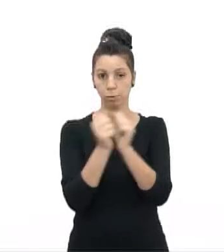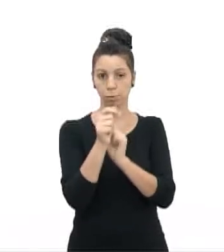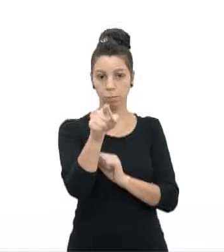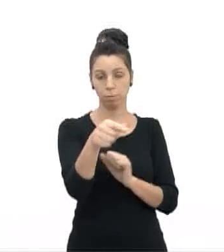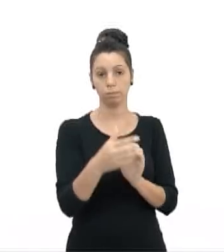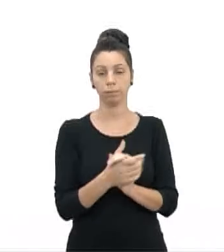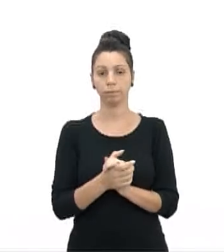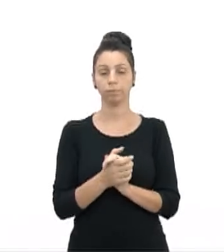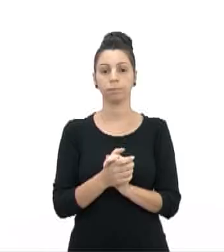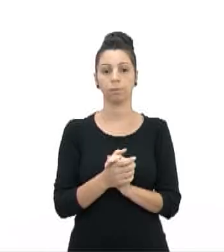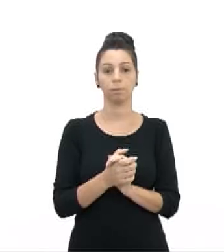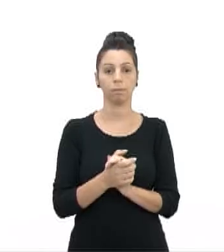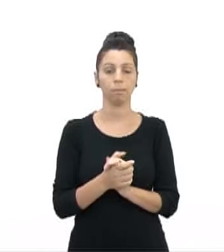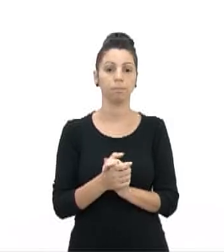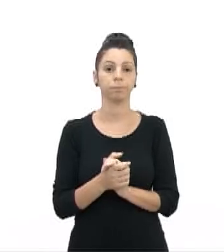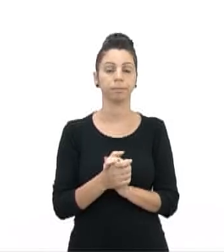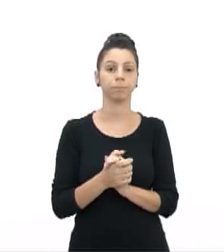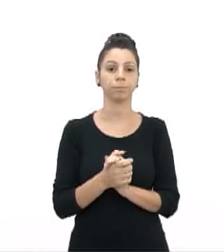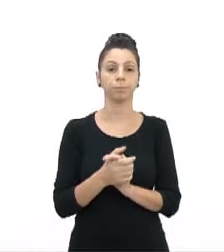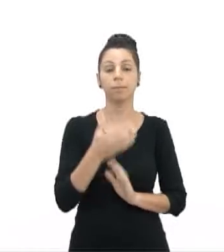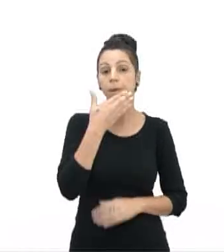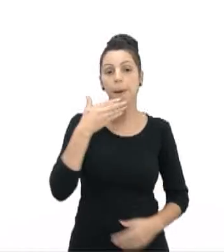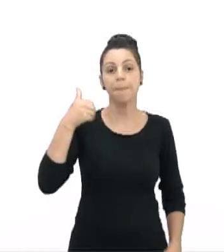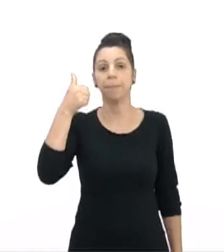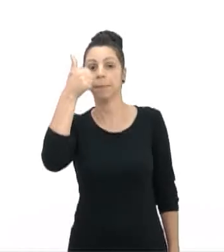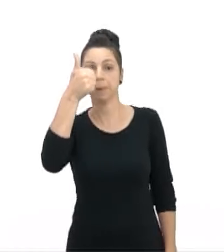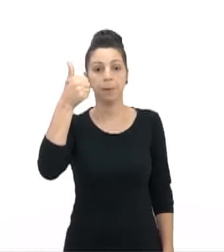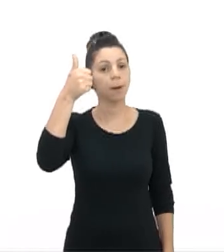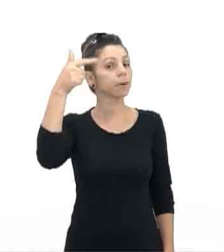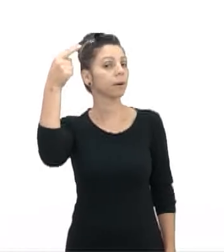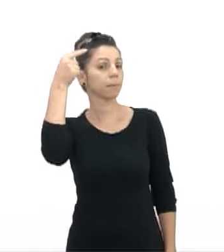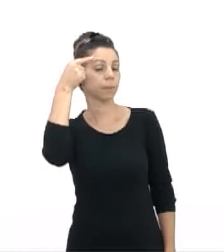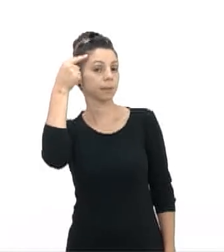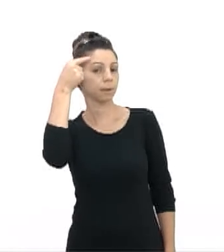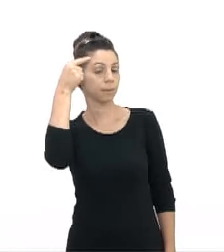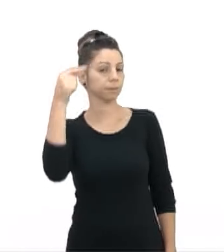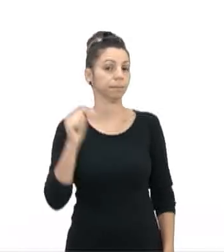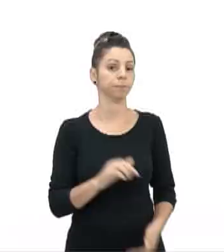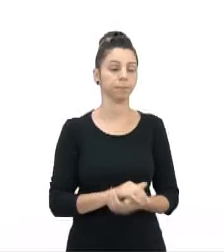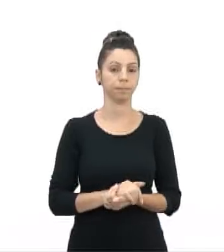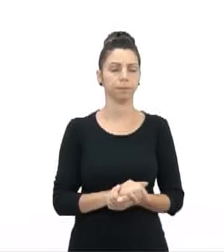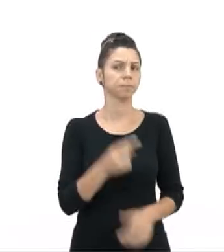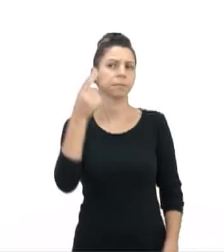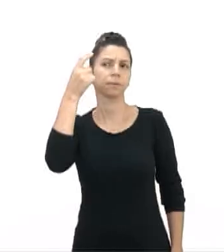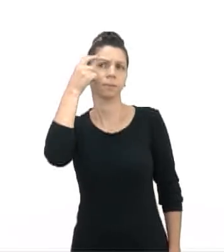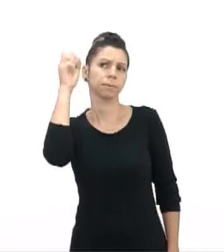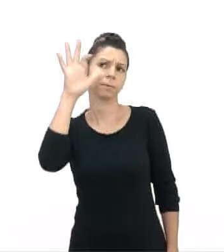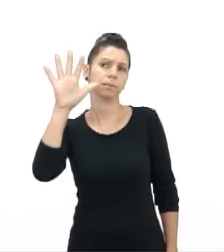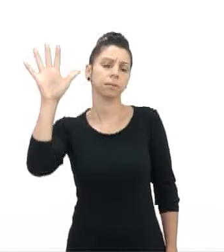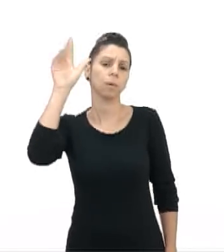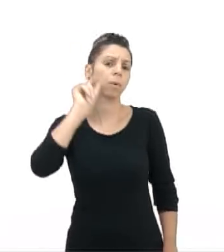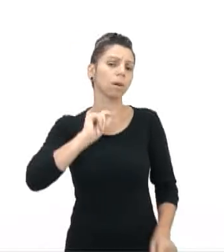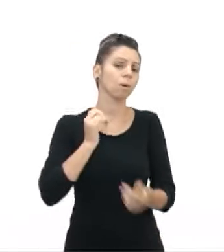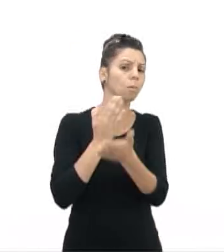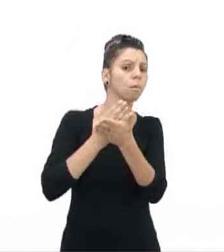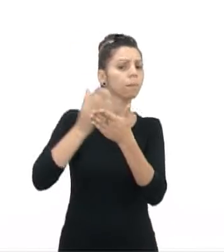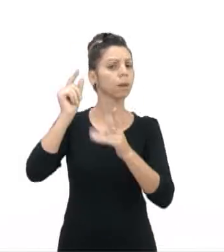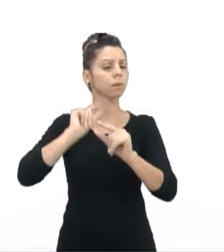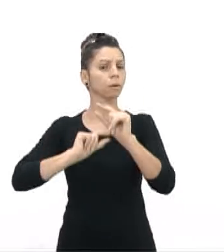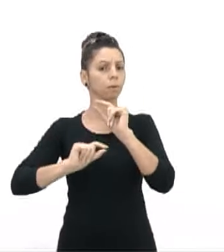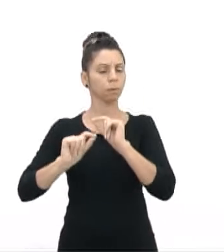Melhore o pensamento. Então veja, a dica que ele está trazendo para mim. O pensamento atua como um ponto de